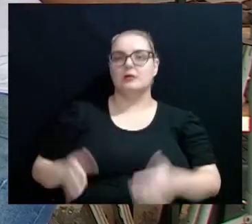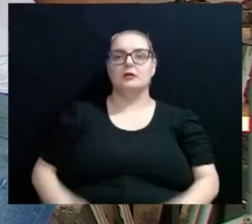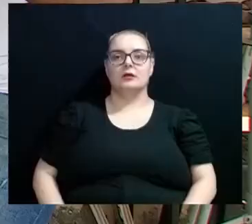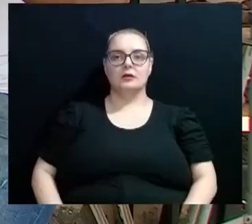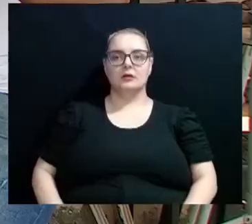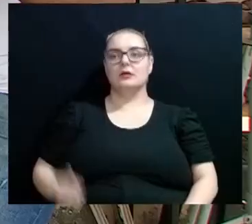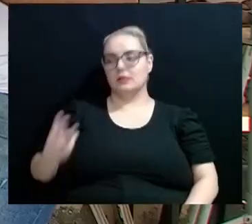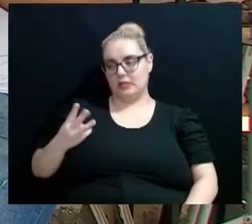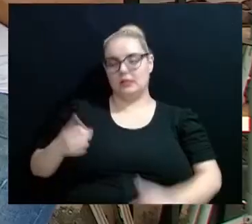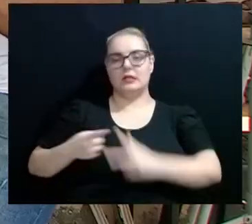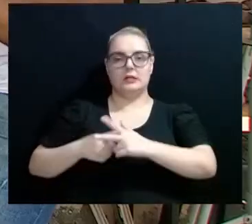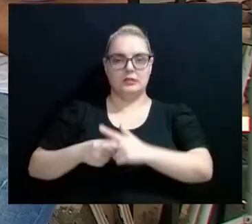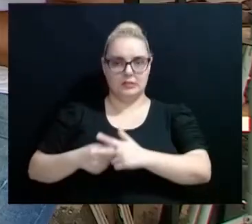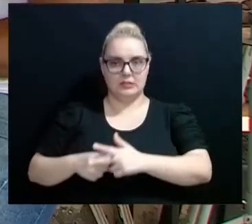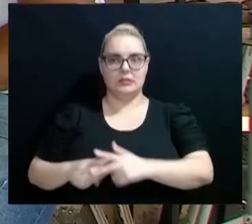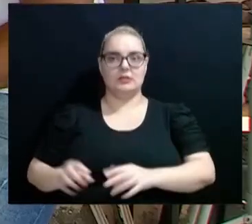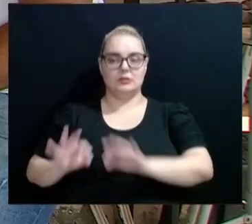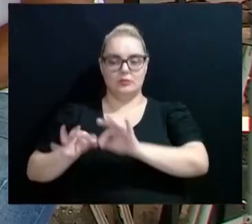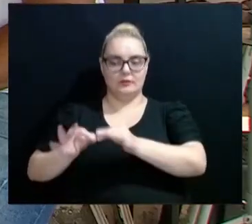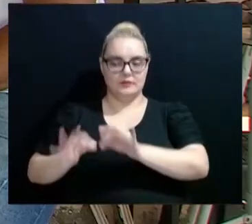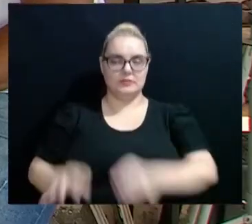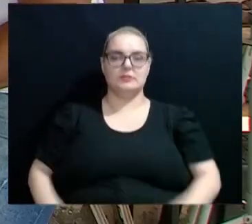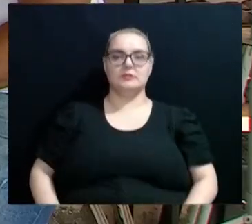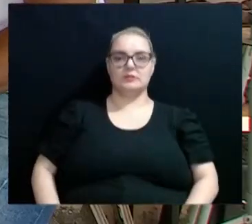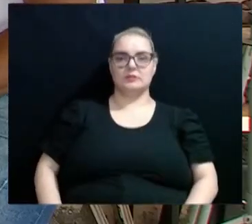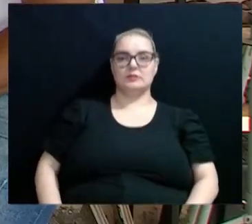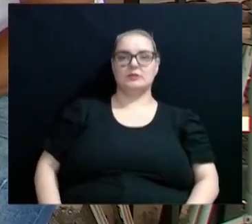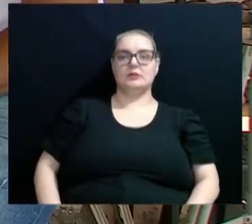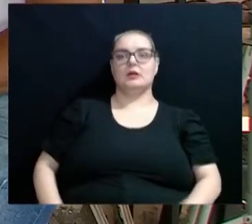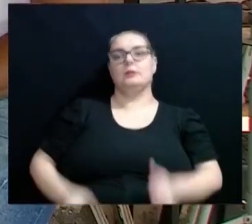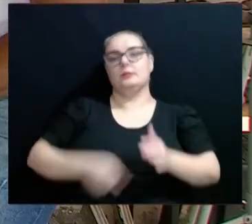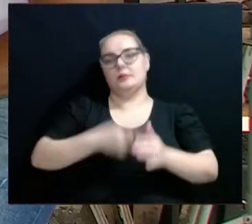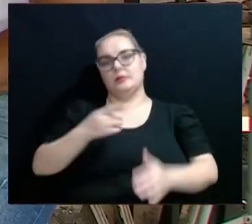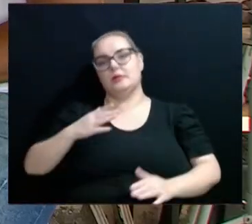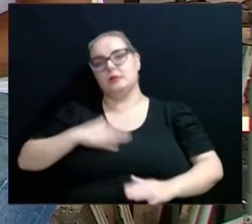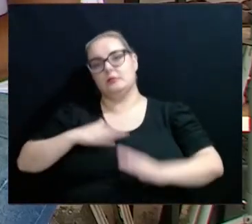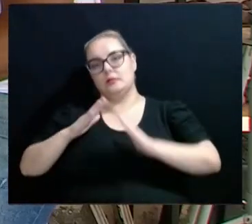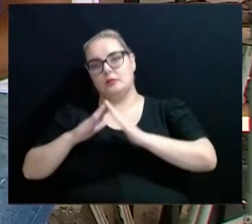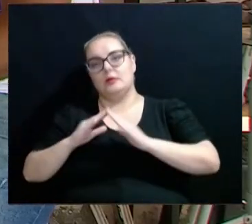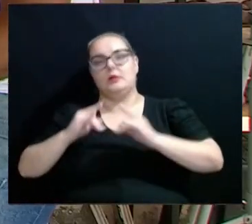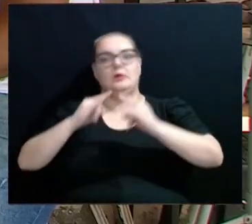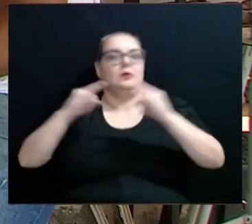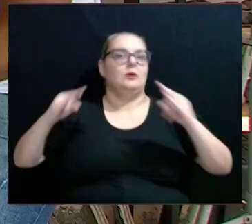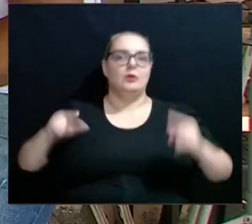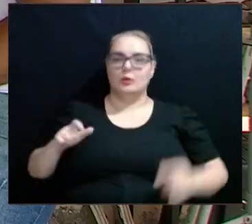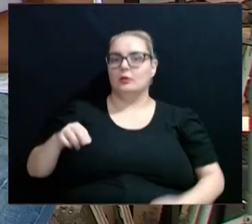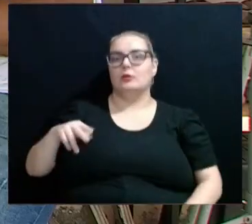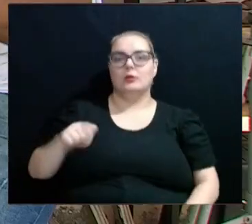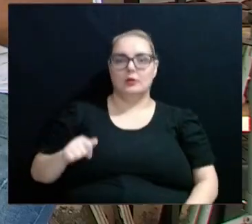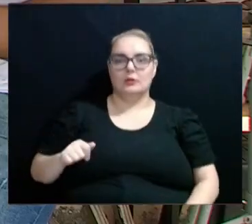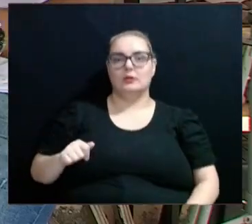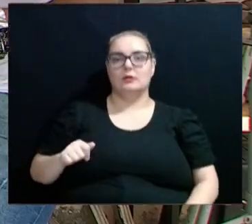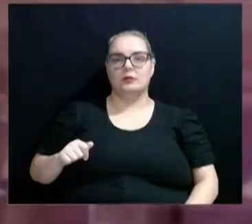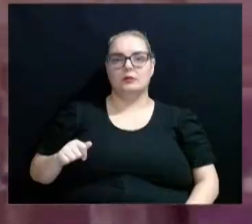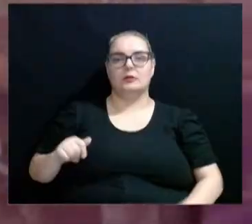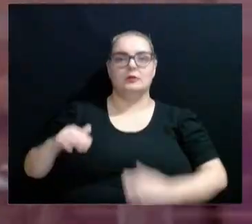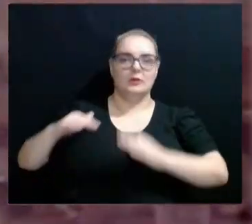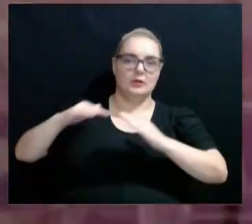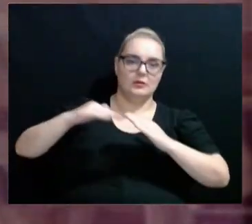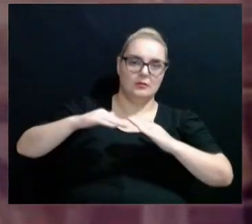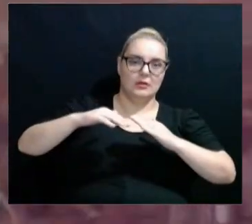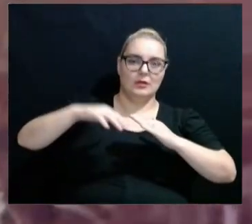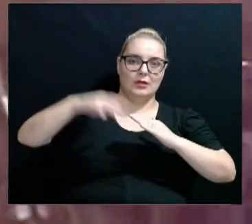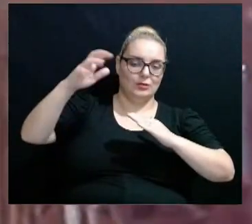lona. Assim que eu comecei a realidade. Aqui é seu ateliê hoje. Aqui é meu ateliê. Digamos que é a terceira oficina. Tá. Aí essa primeira que eu fui na casa